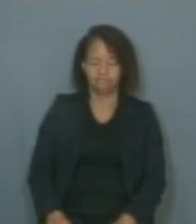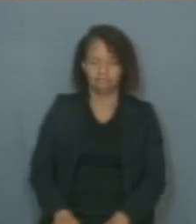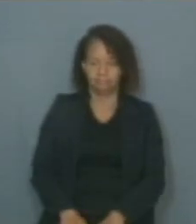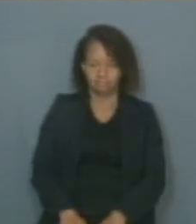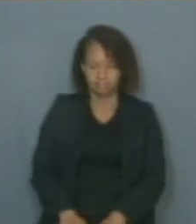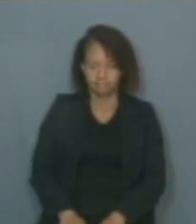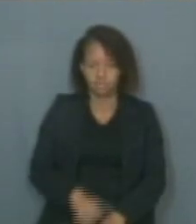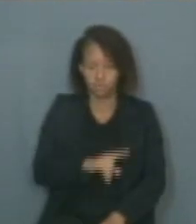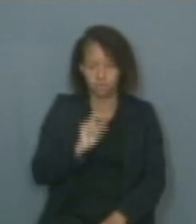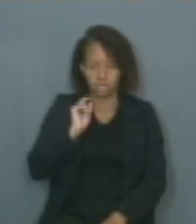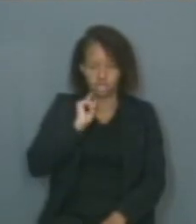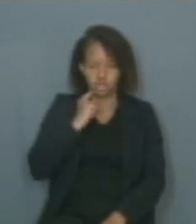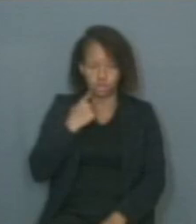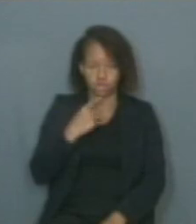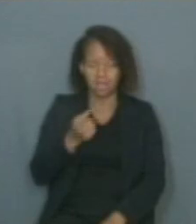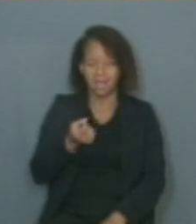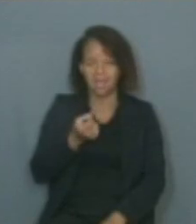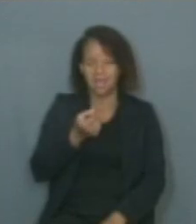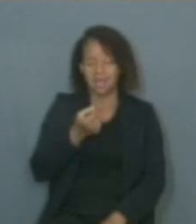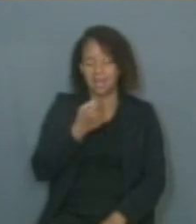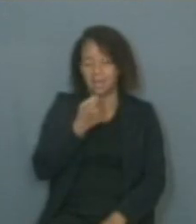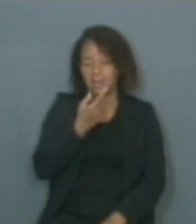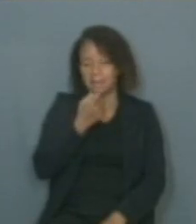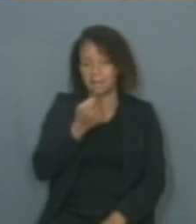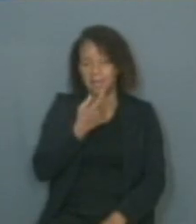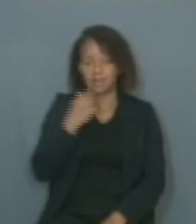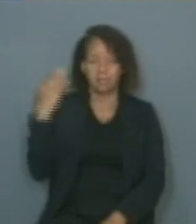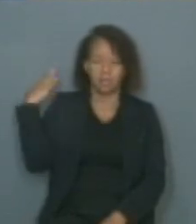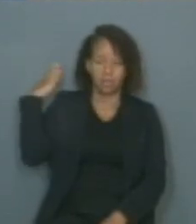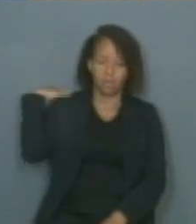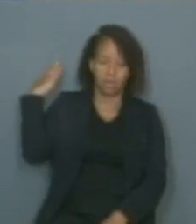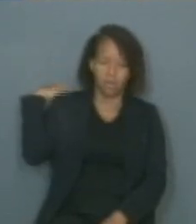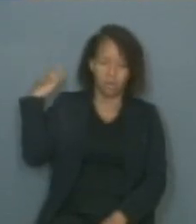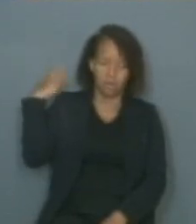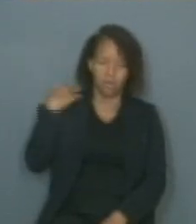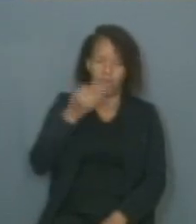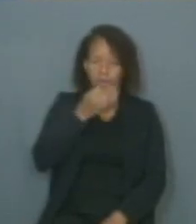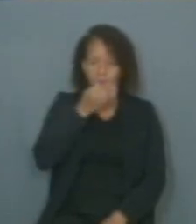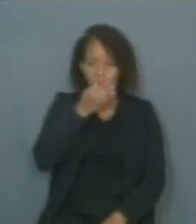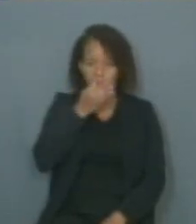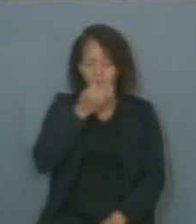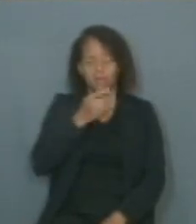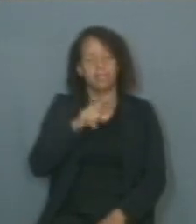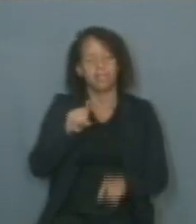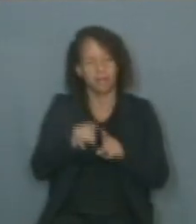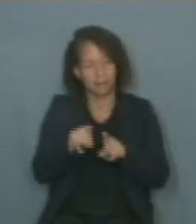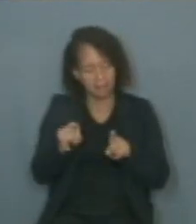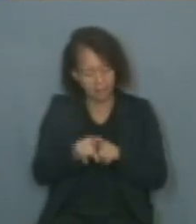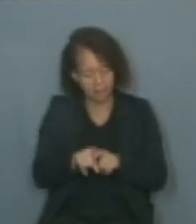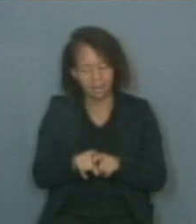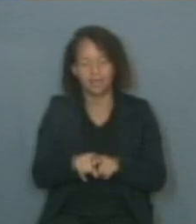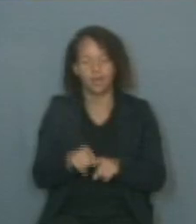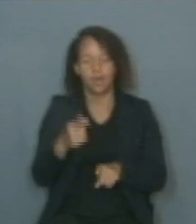Paracetamol, no lixo. Remédio para tuberculose, no lixo. Outra coisa que tinha